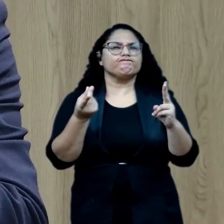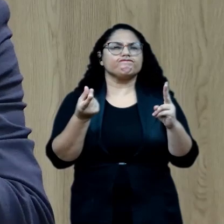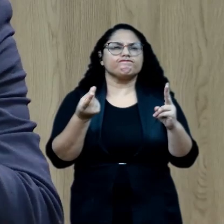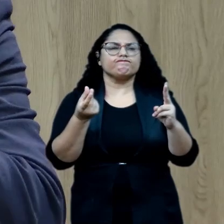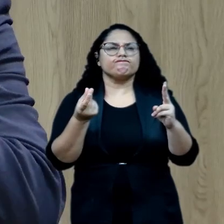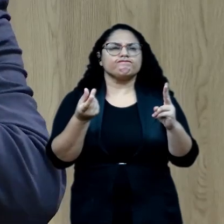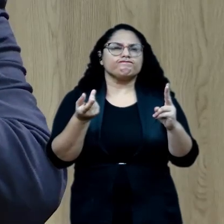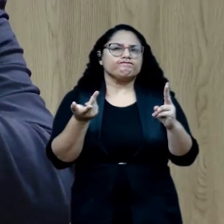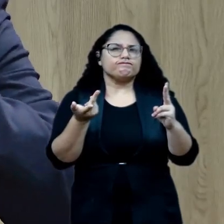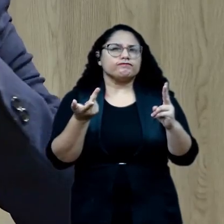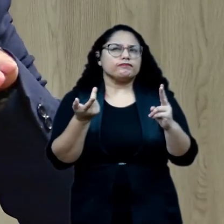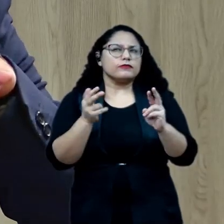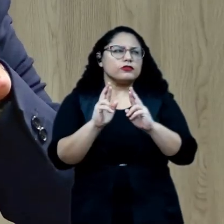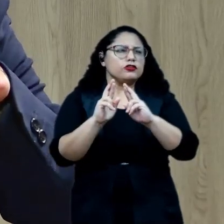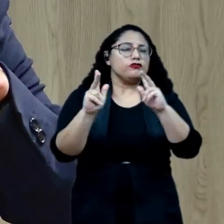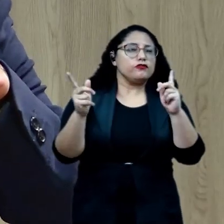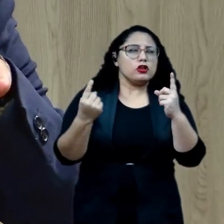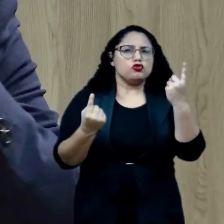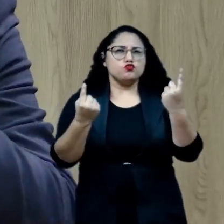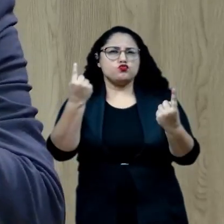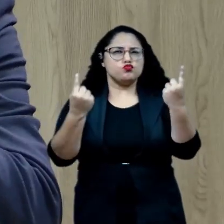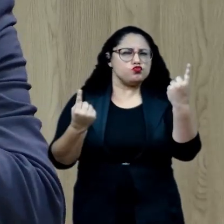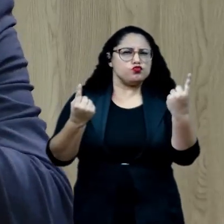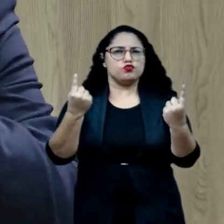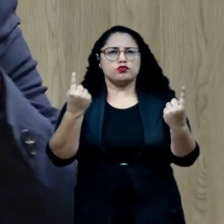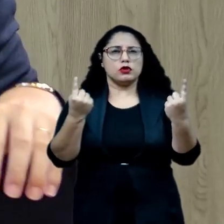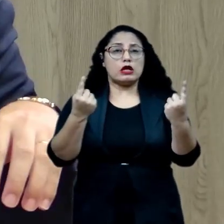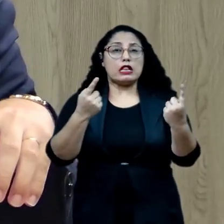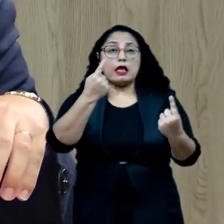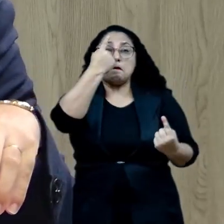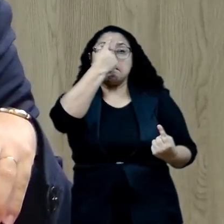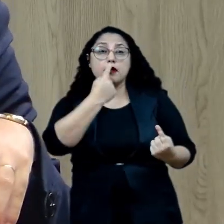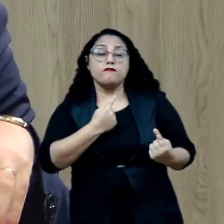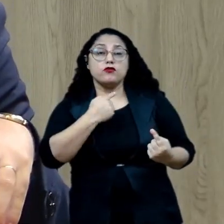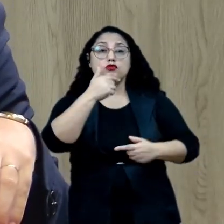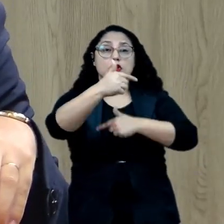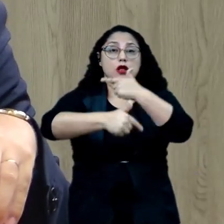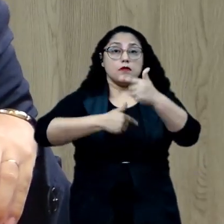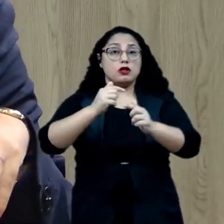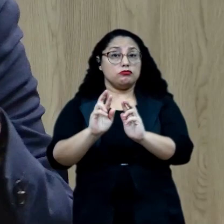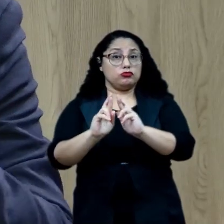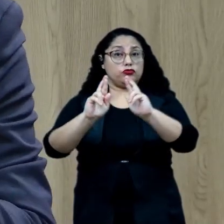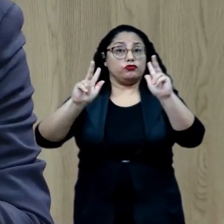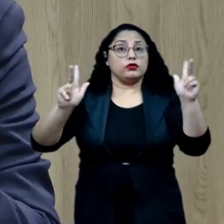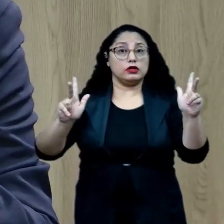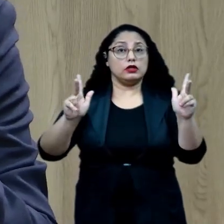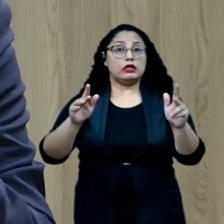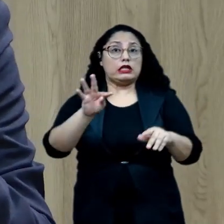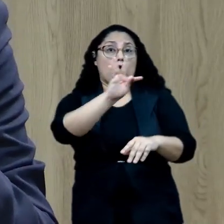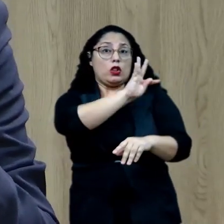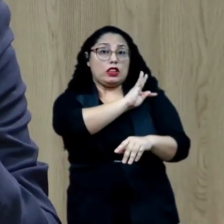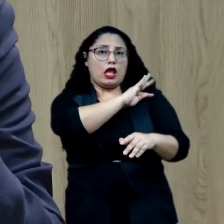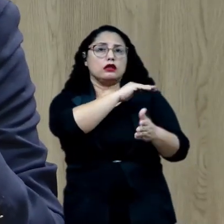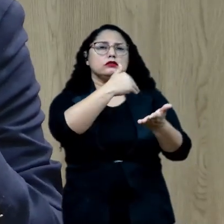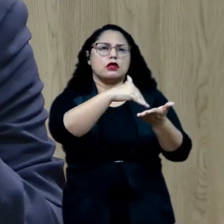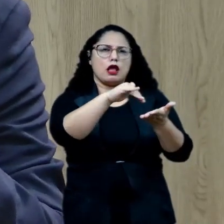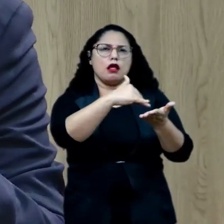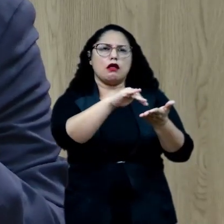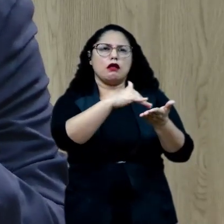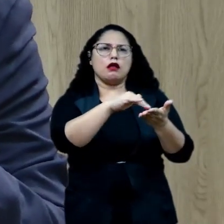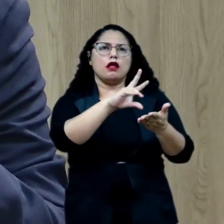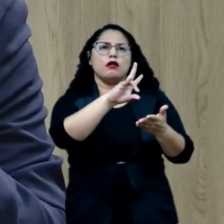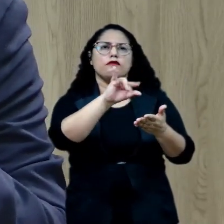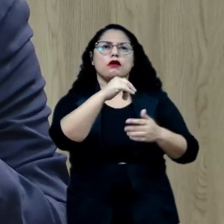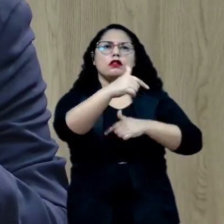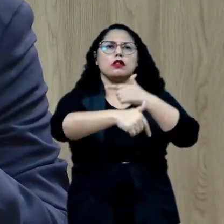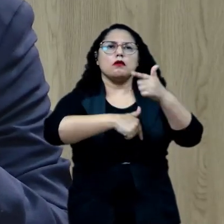diferem um do outro. Eles têm perfis de atuação diferenciado. Então, o técnico em secretariado, ele